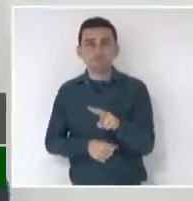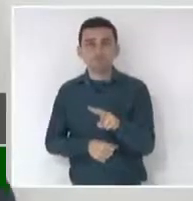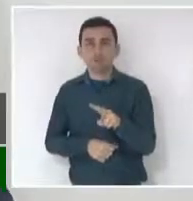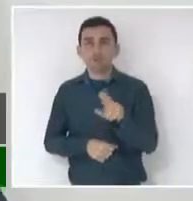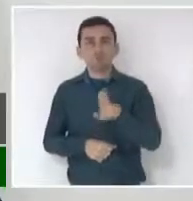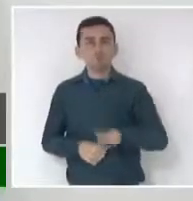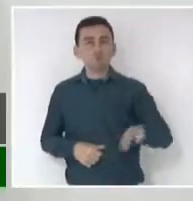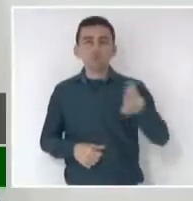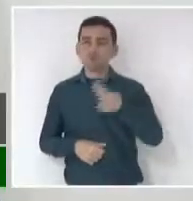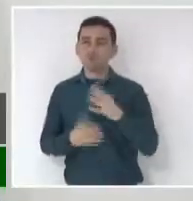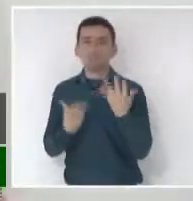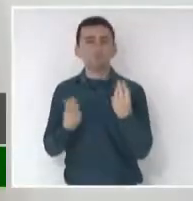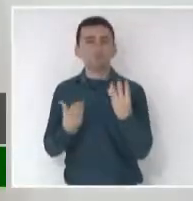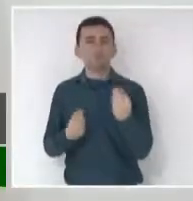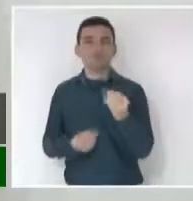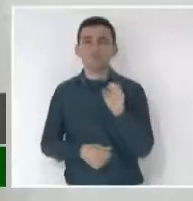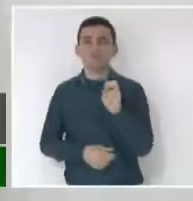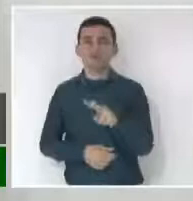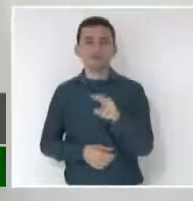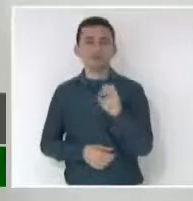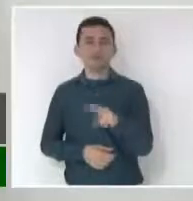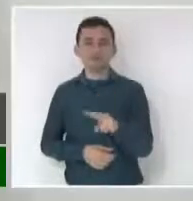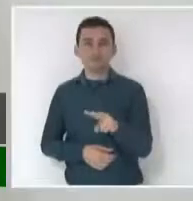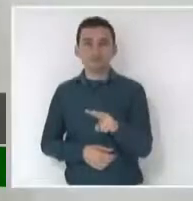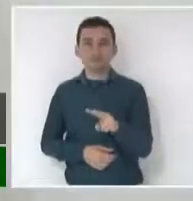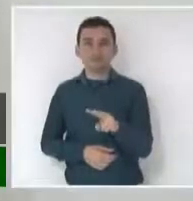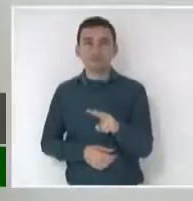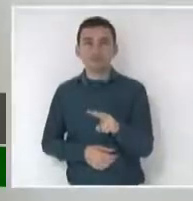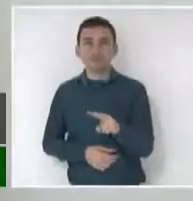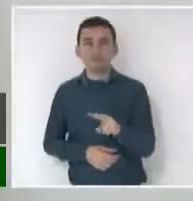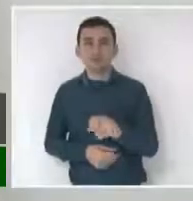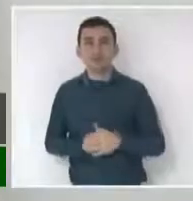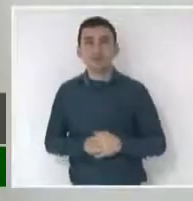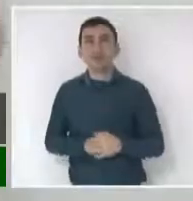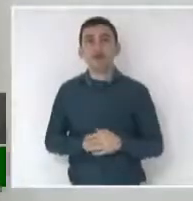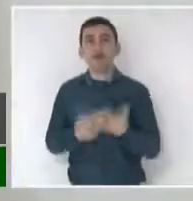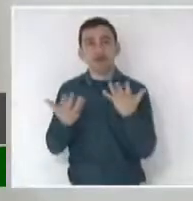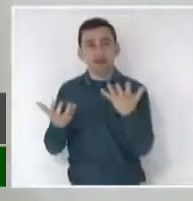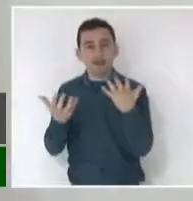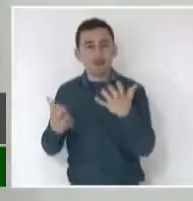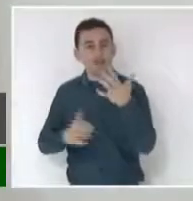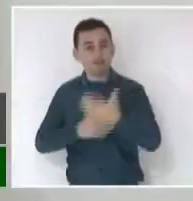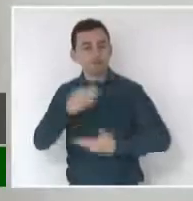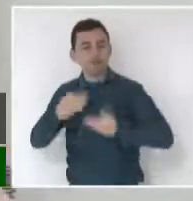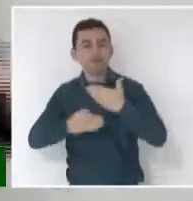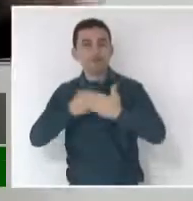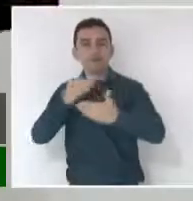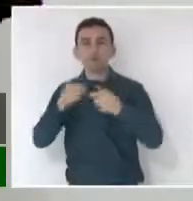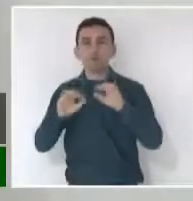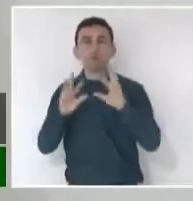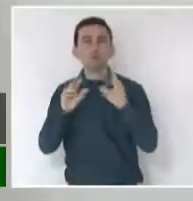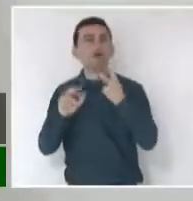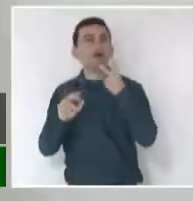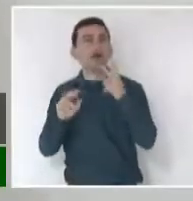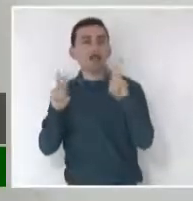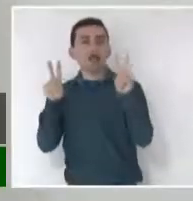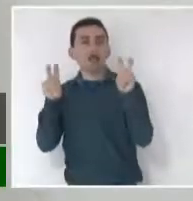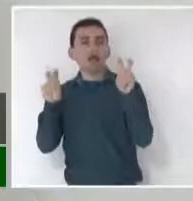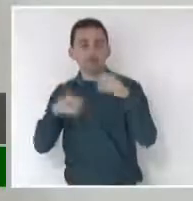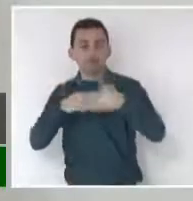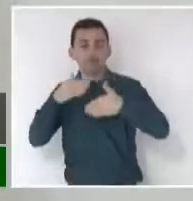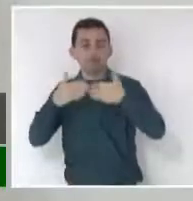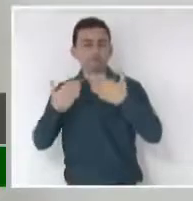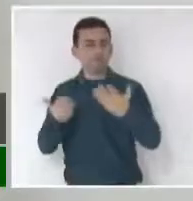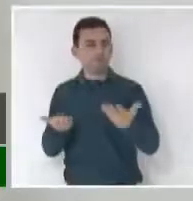utiliza para, assim, o chamado desenvolvimento. Mas que desenvolvimento é